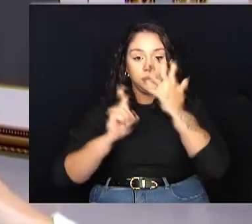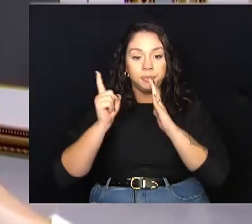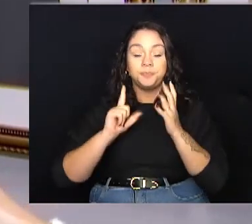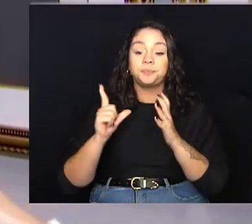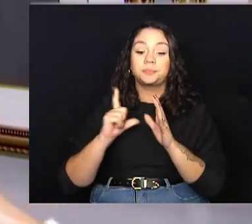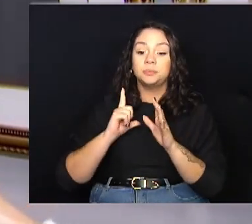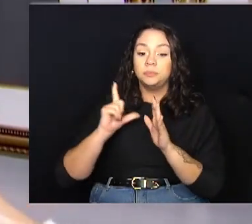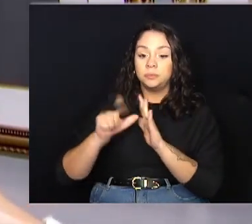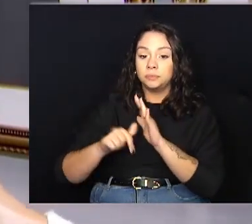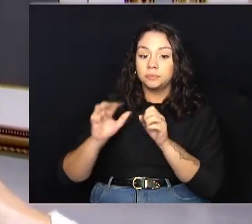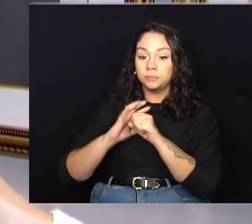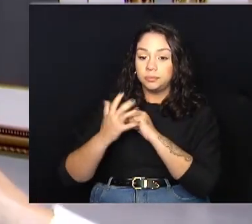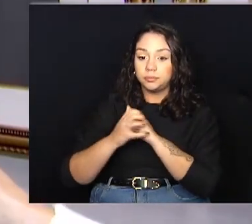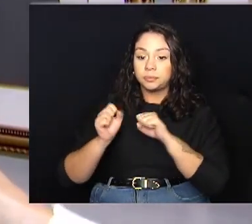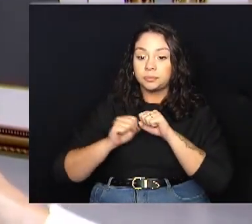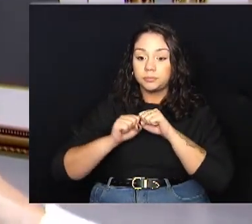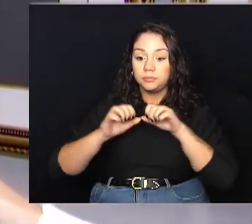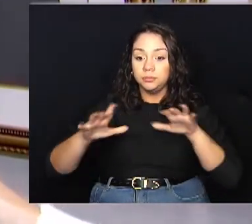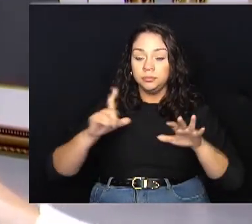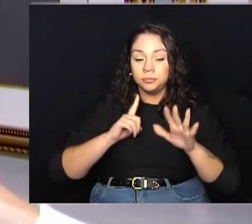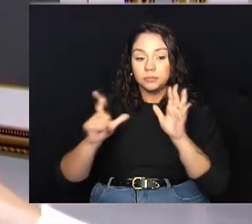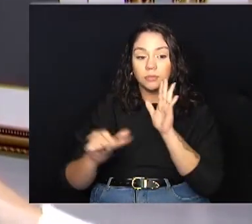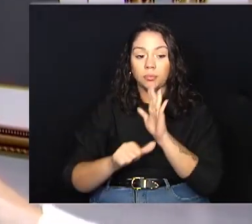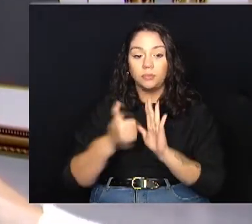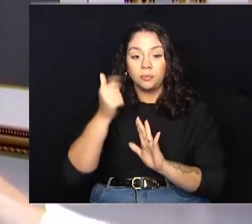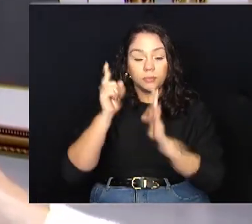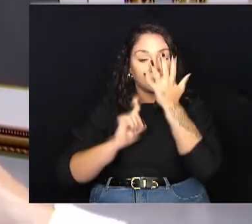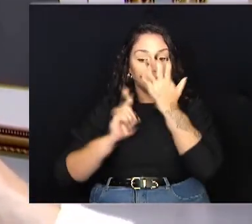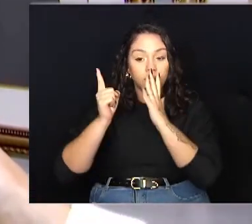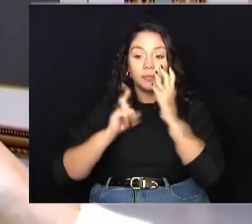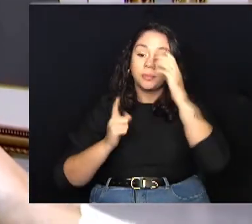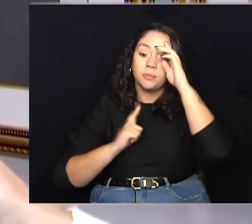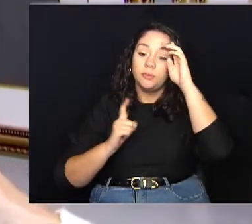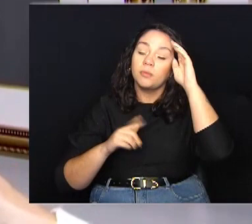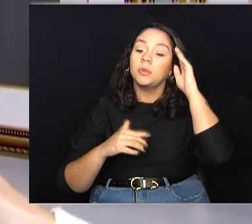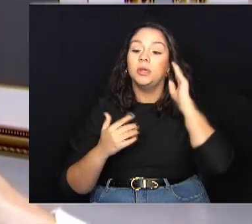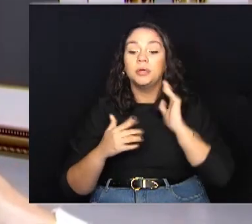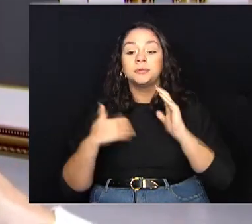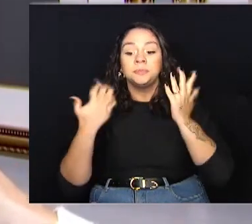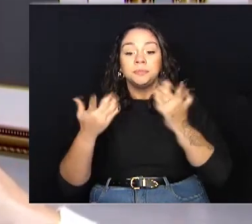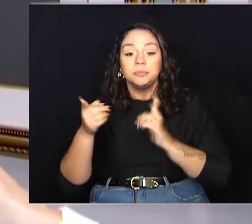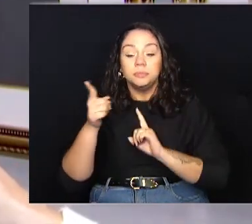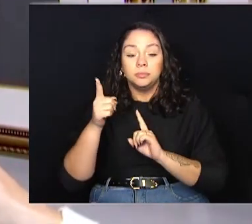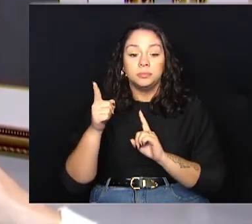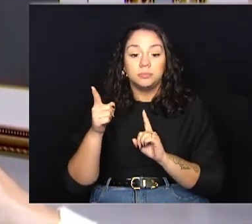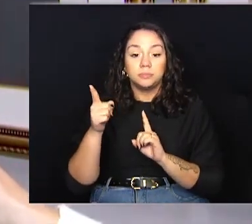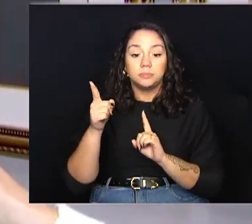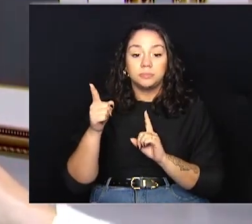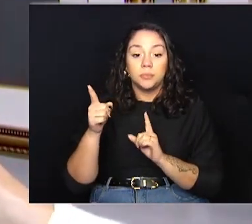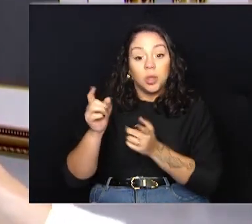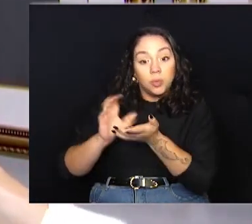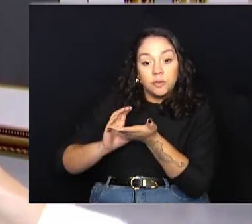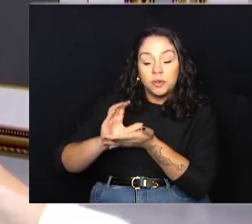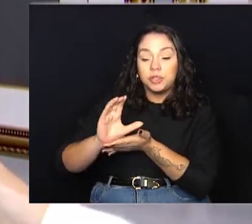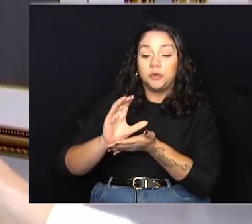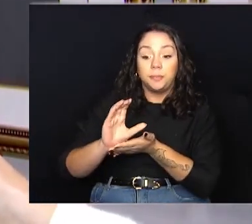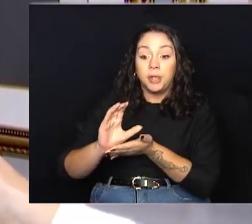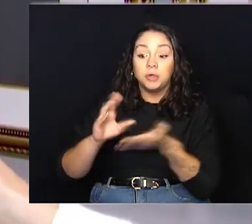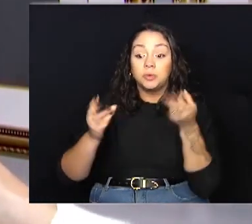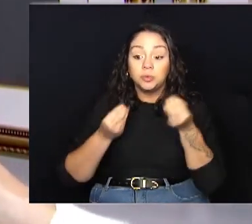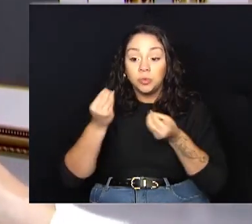o primeiro carnaval com a cidade poderia proporcionar qual seria a metodologia o investimento e